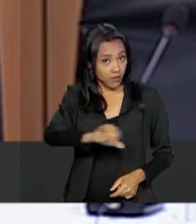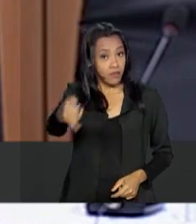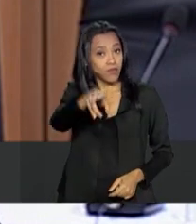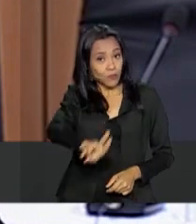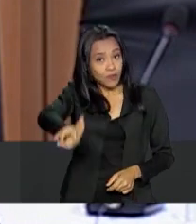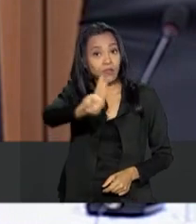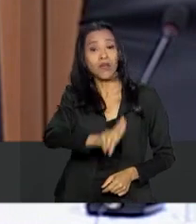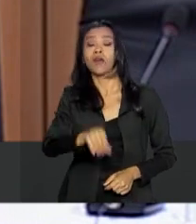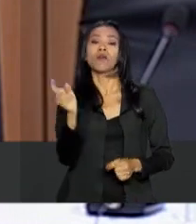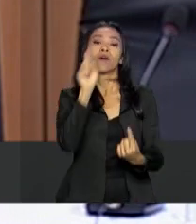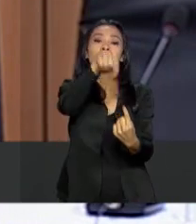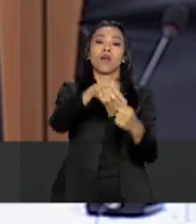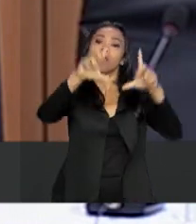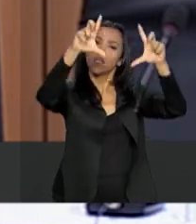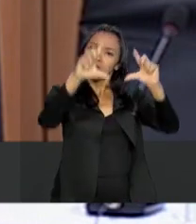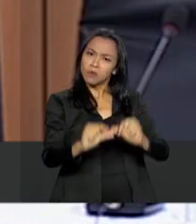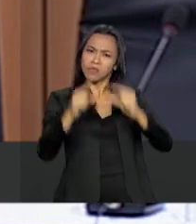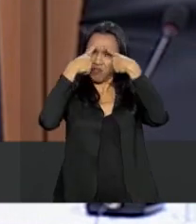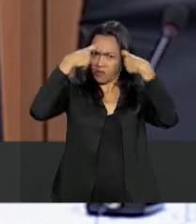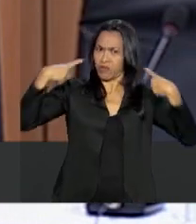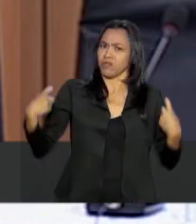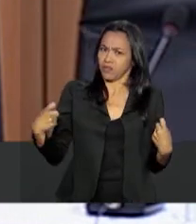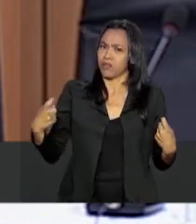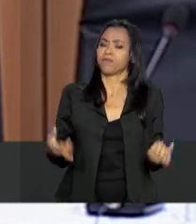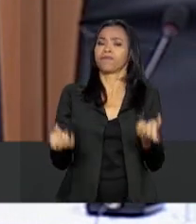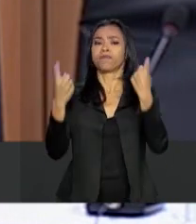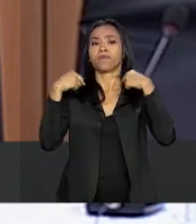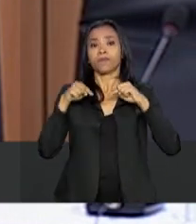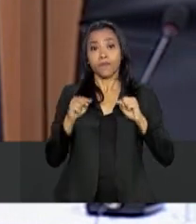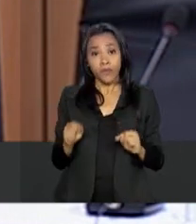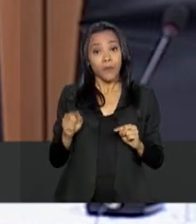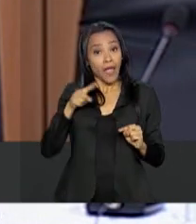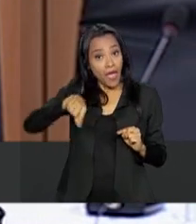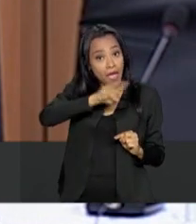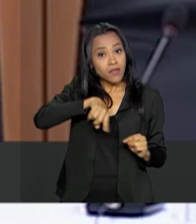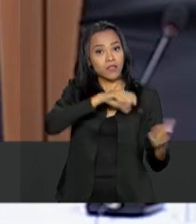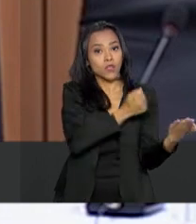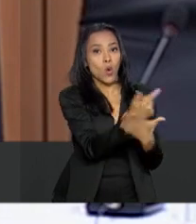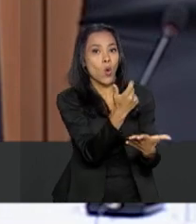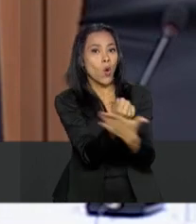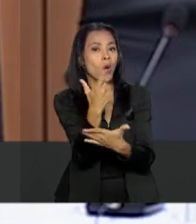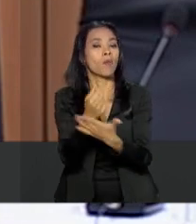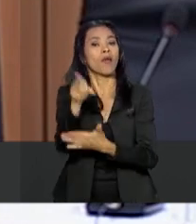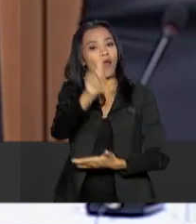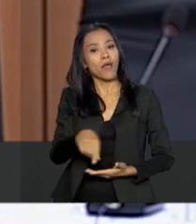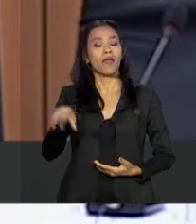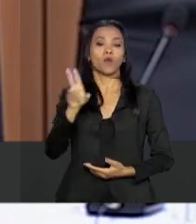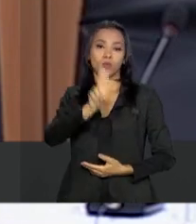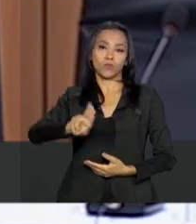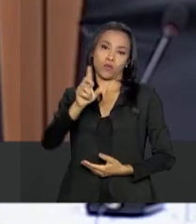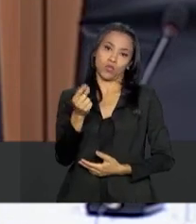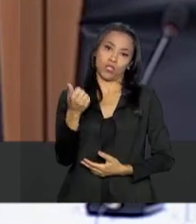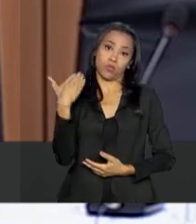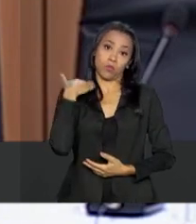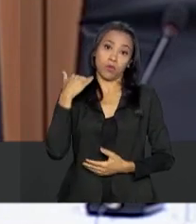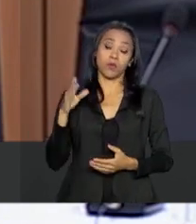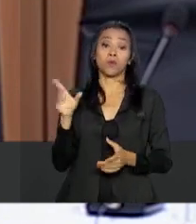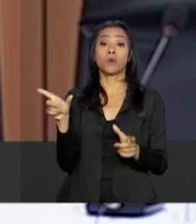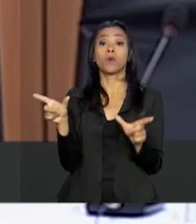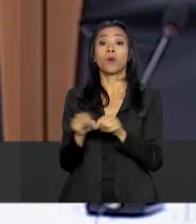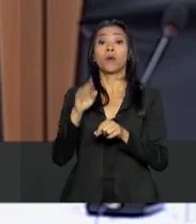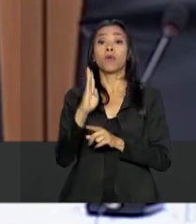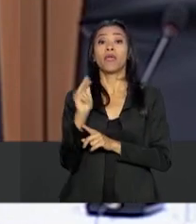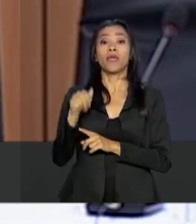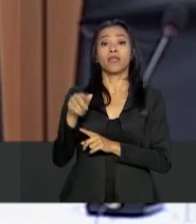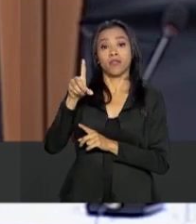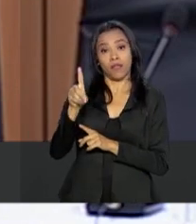para reduzir a criminalidade. Além essas compras vão ser feitas com uma verba do BNDES. São 40 bilhões de